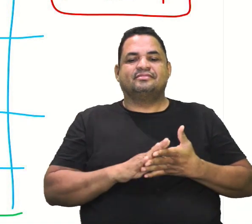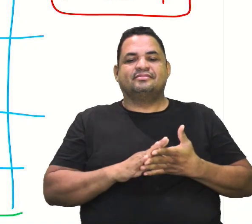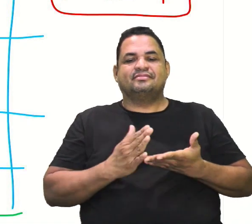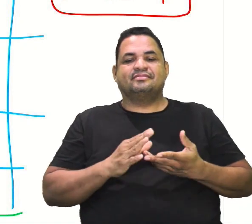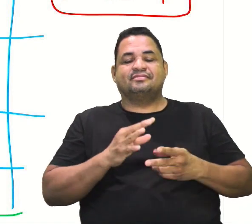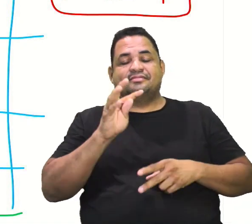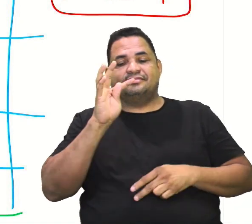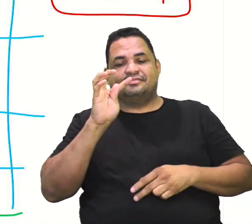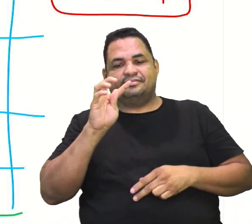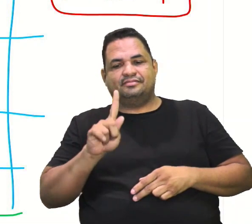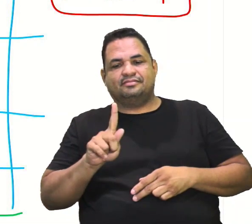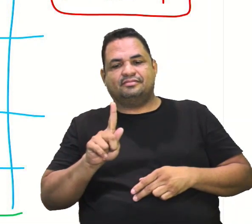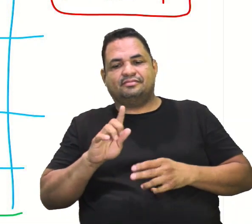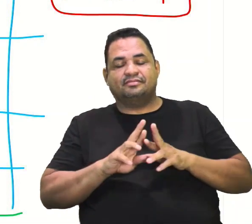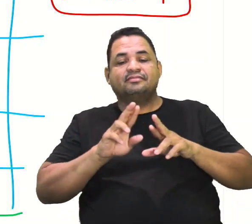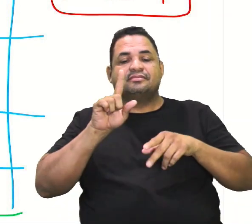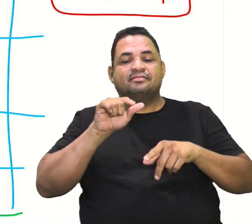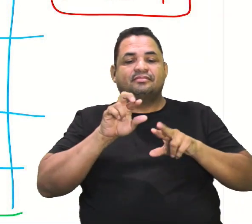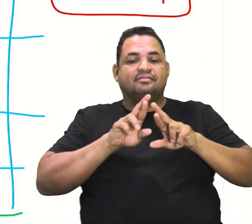A tangente é